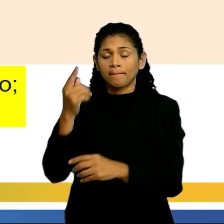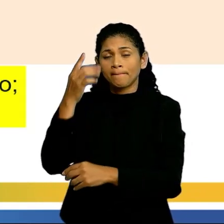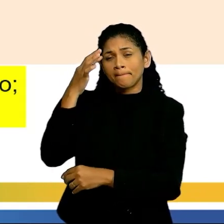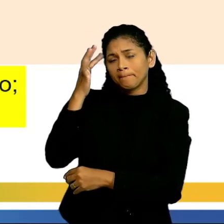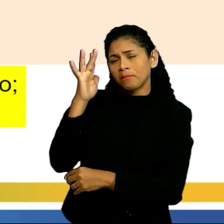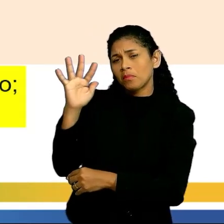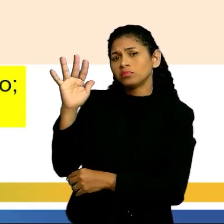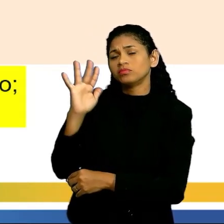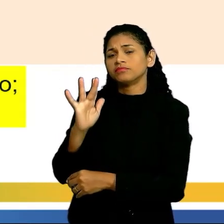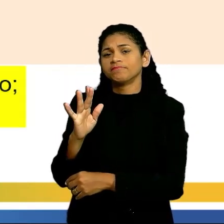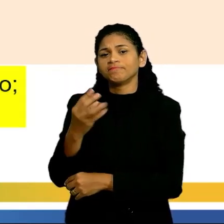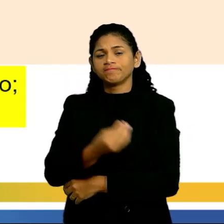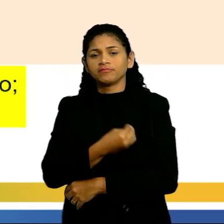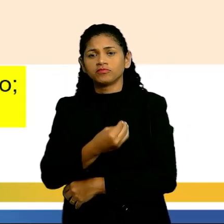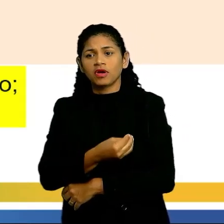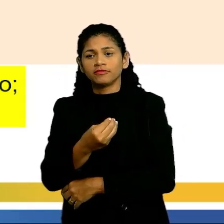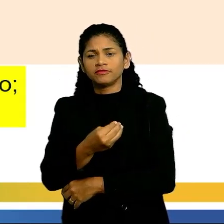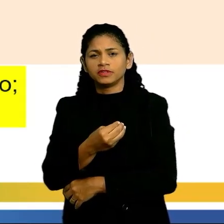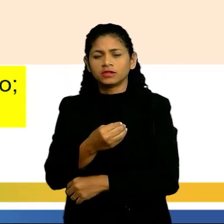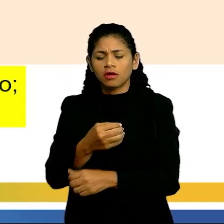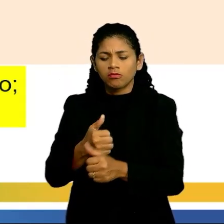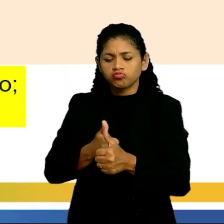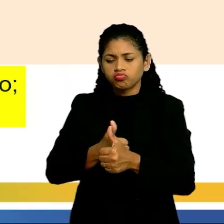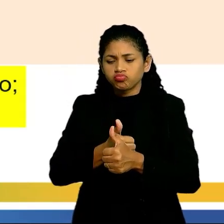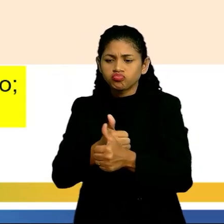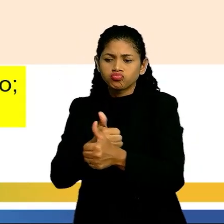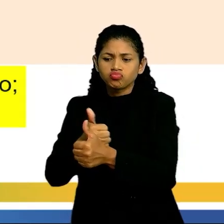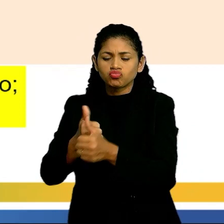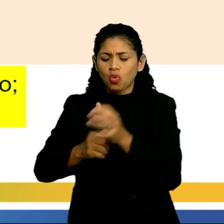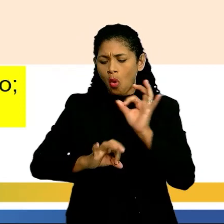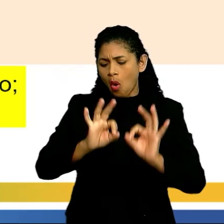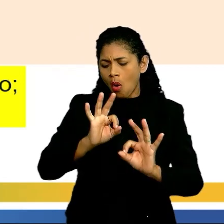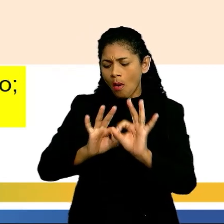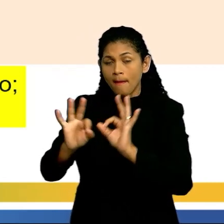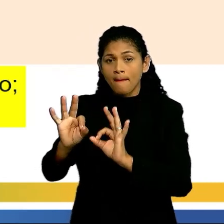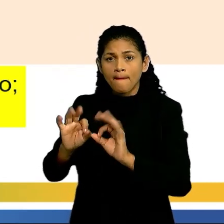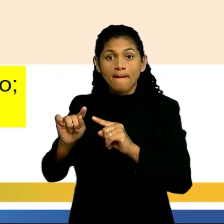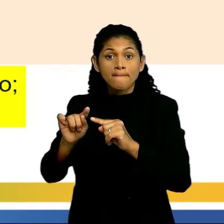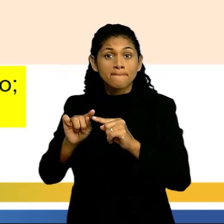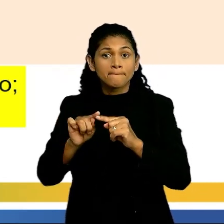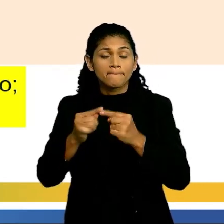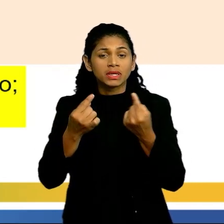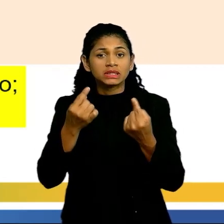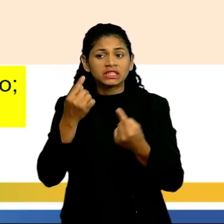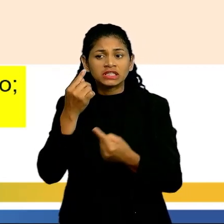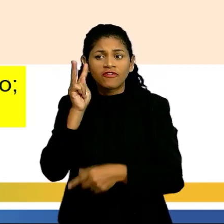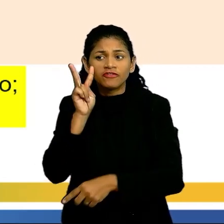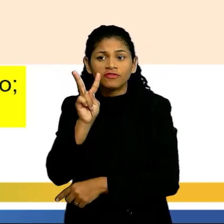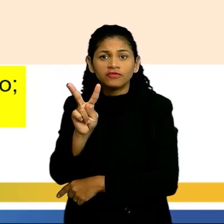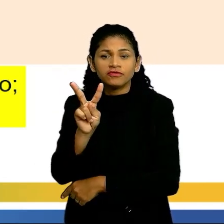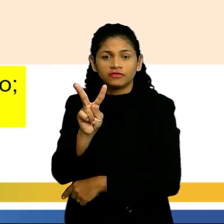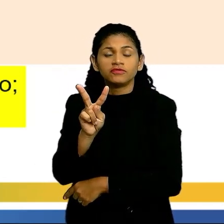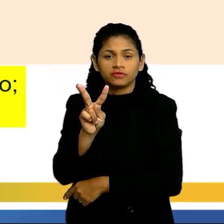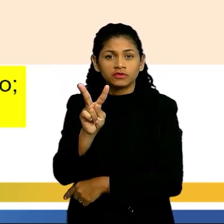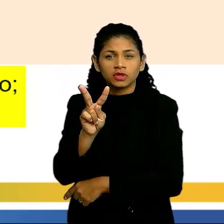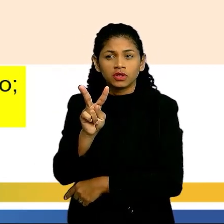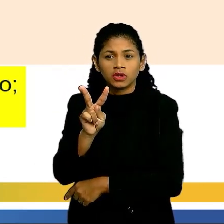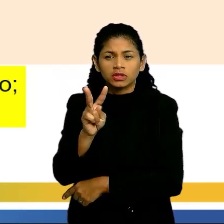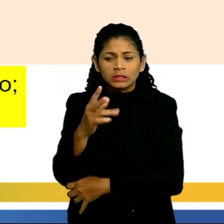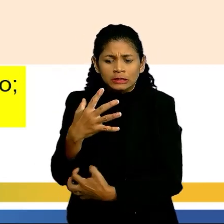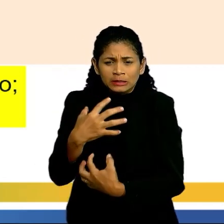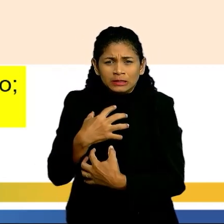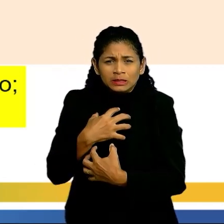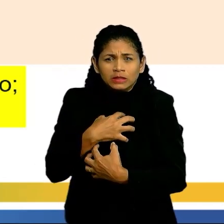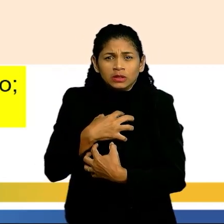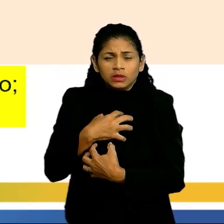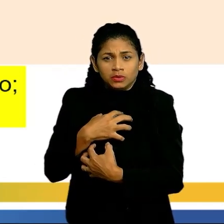é harmoniosa, que a natureza é harmoniosa, mas quem foi que já viu o drama de uma gazela quando está sendo estraçalhada por um